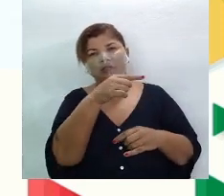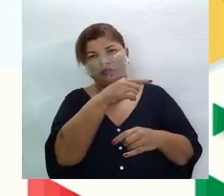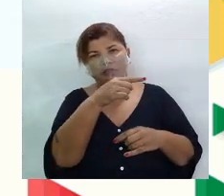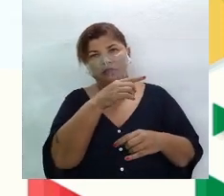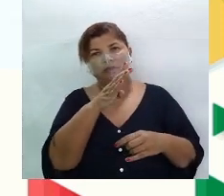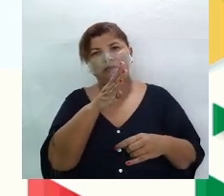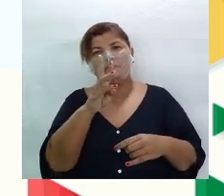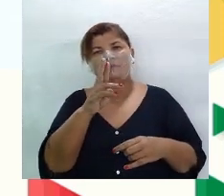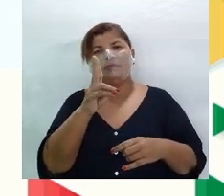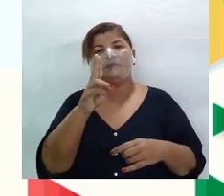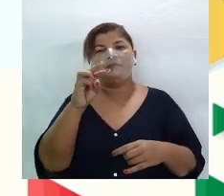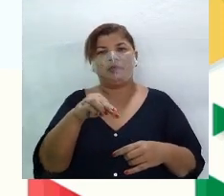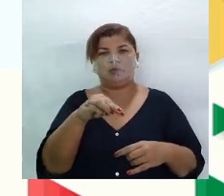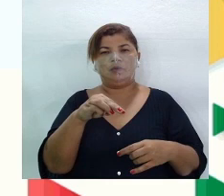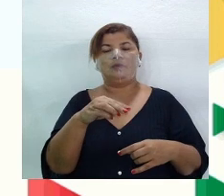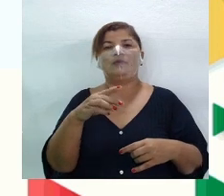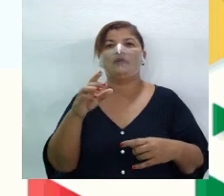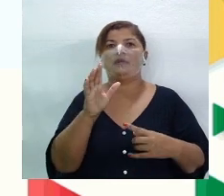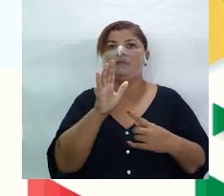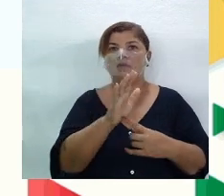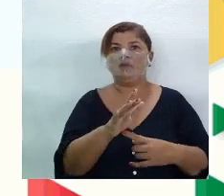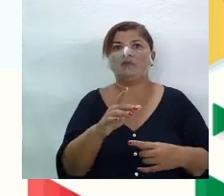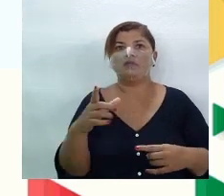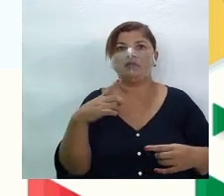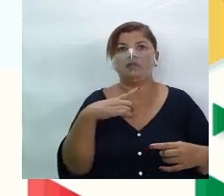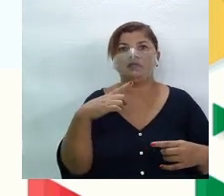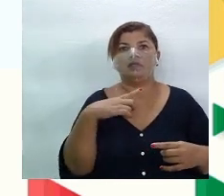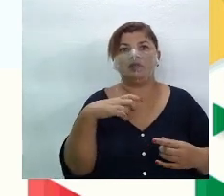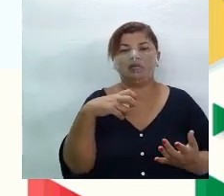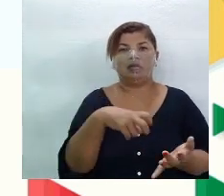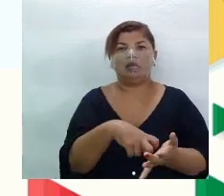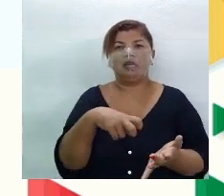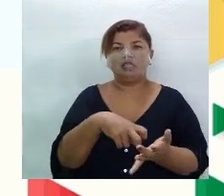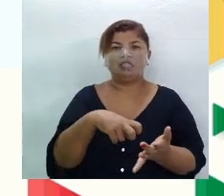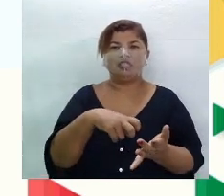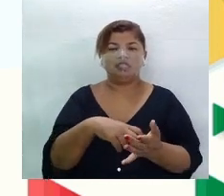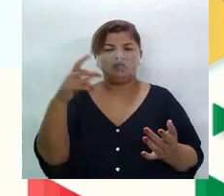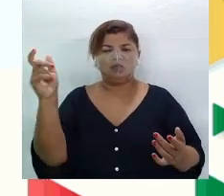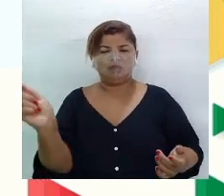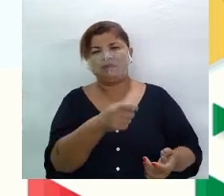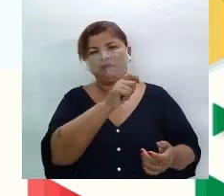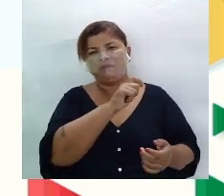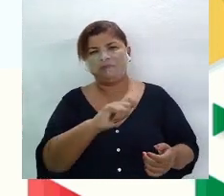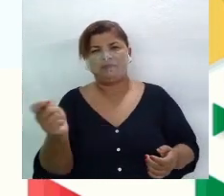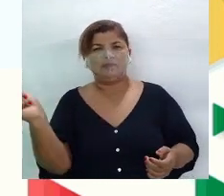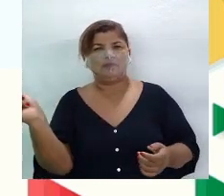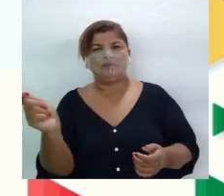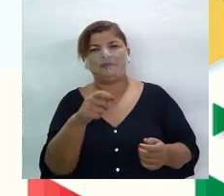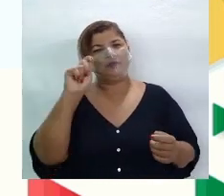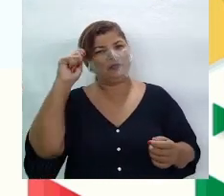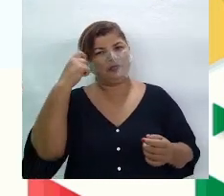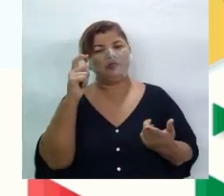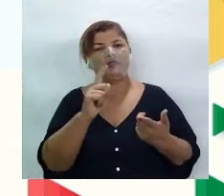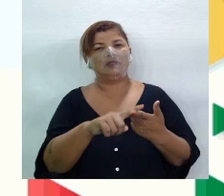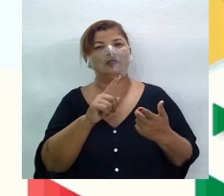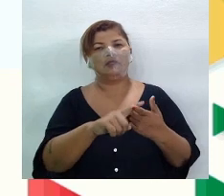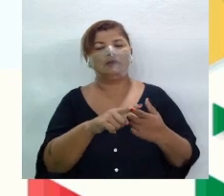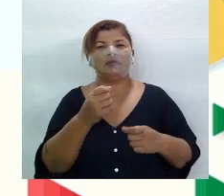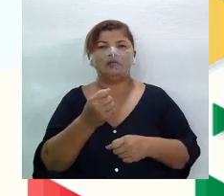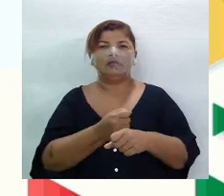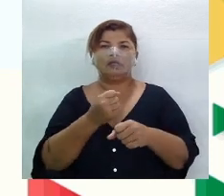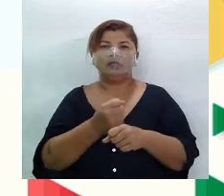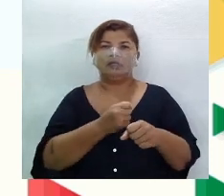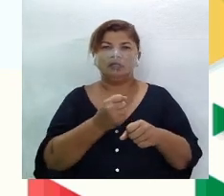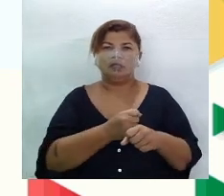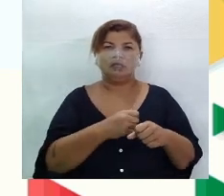houve muitos açoites, muitos castigos entre os negros e também mortes, que